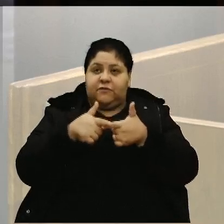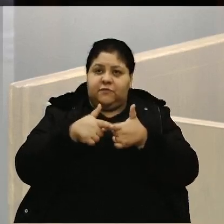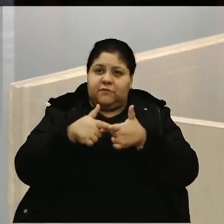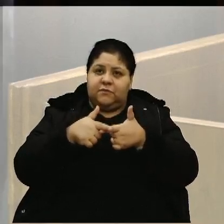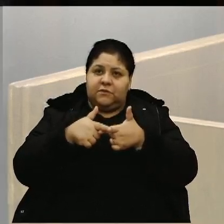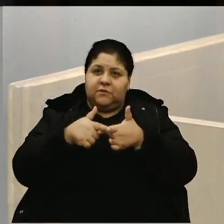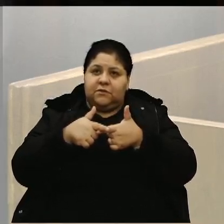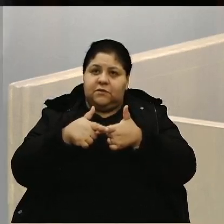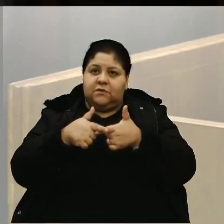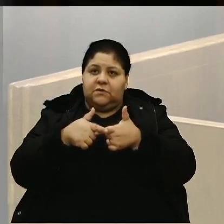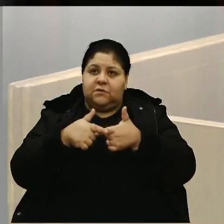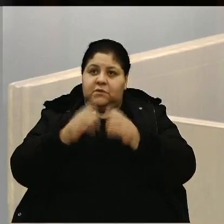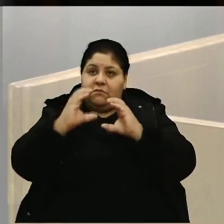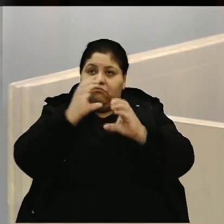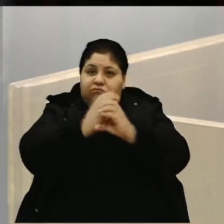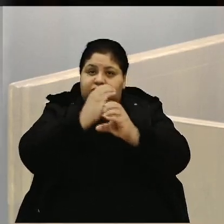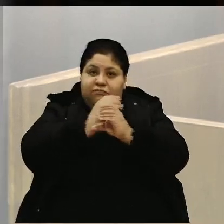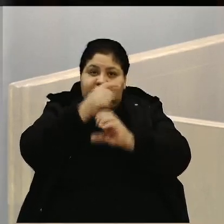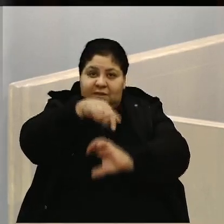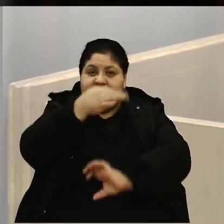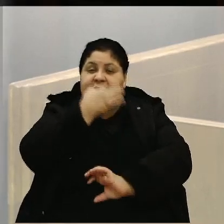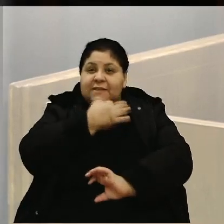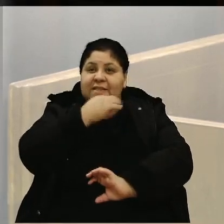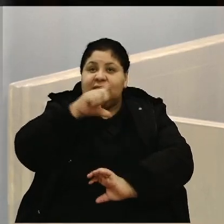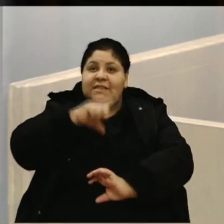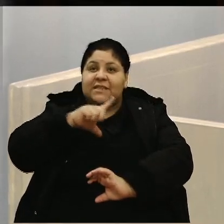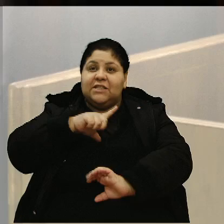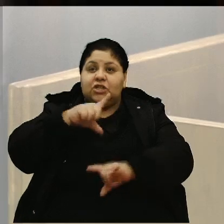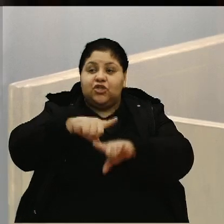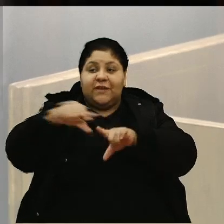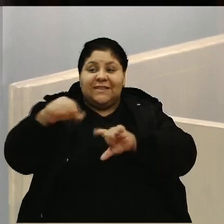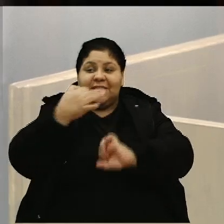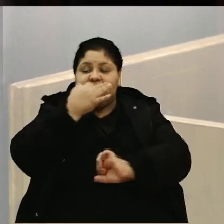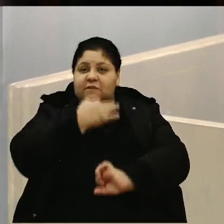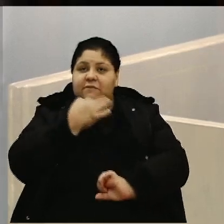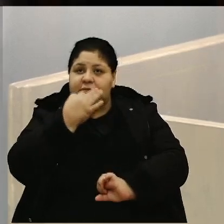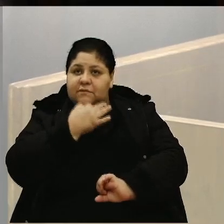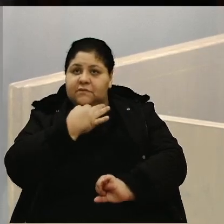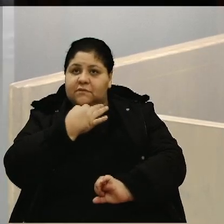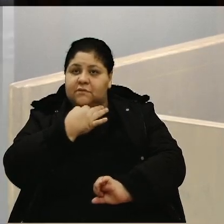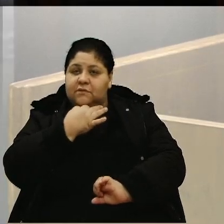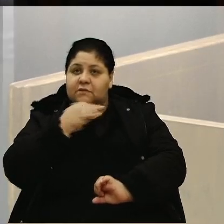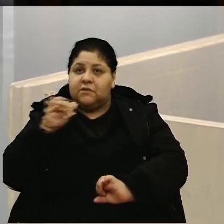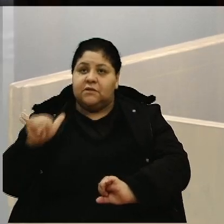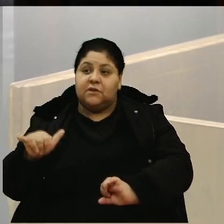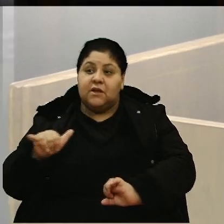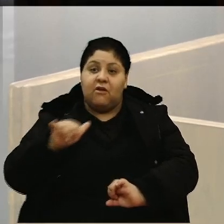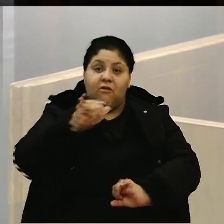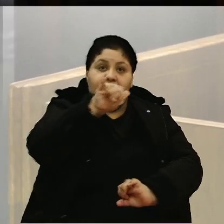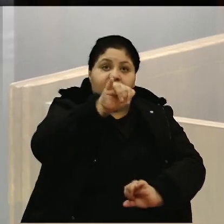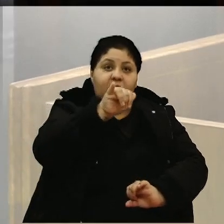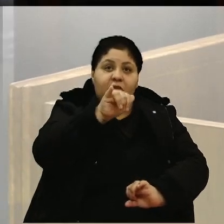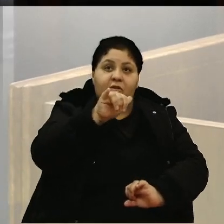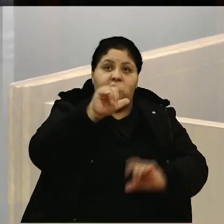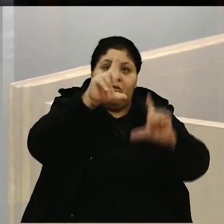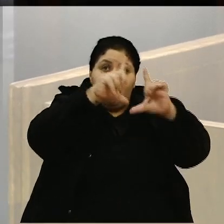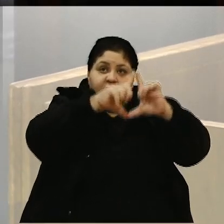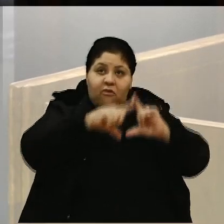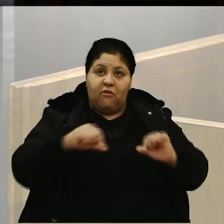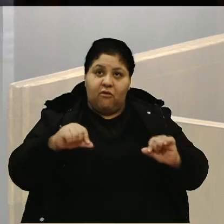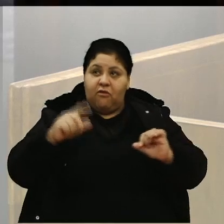má comunicação aqui em Caxias do Sul, tiveram que sair de Caxias do Sul, pegar um avião lá em Florianópolis,